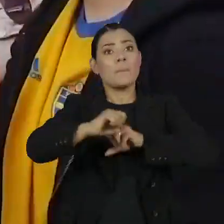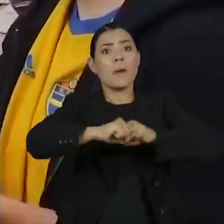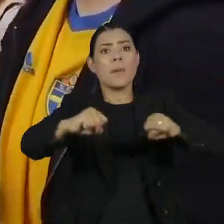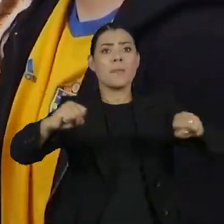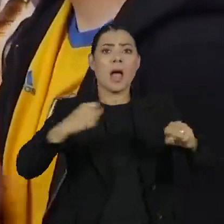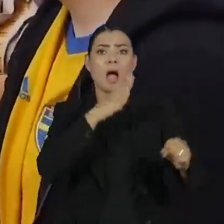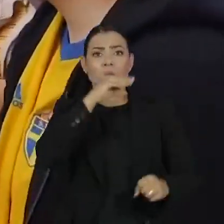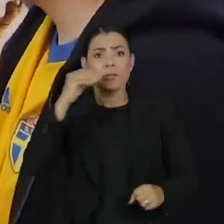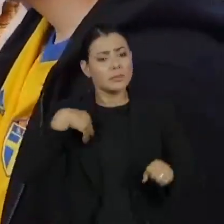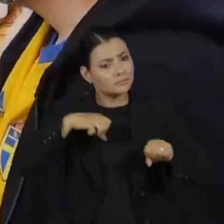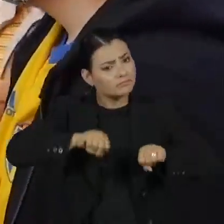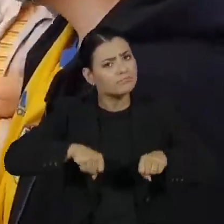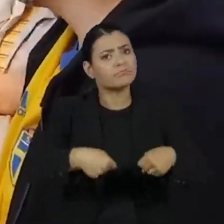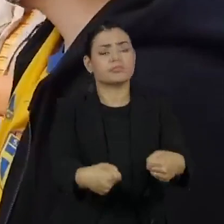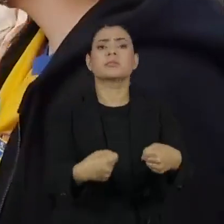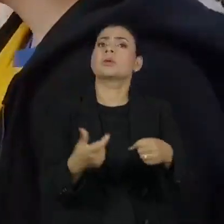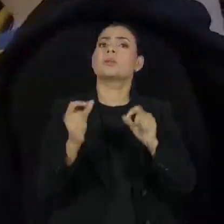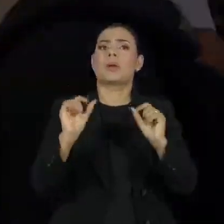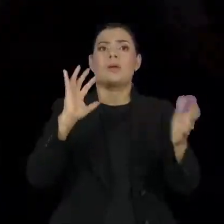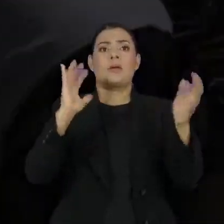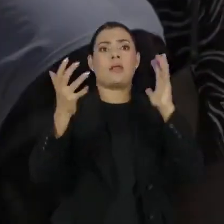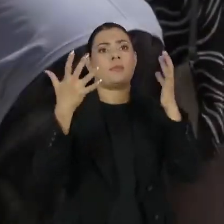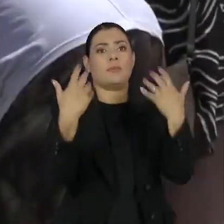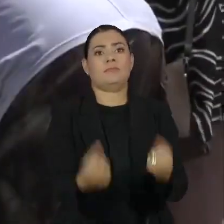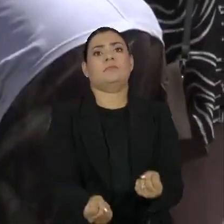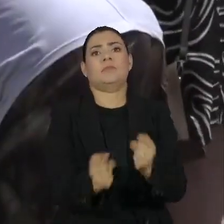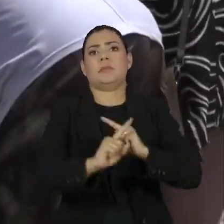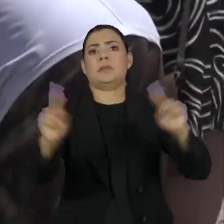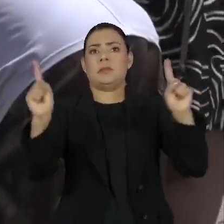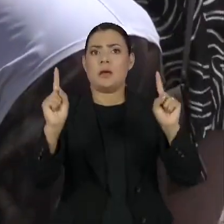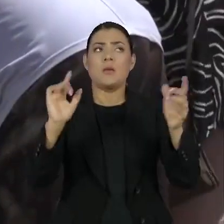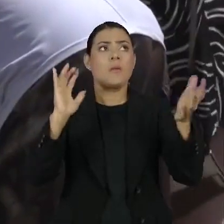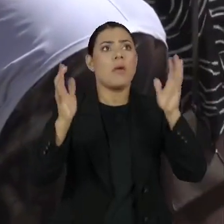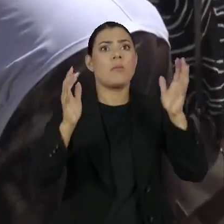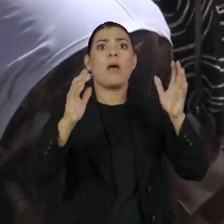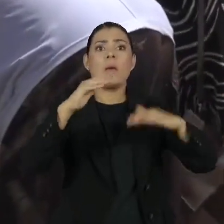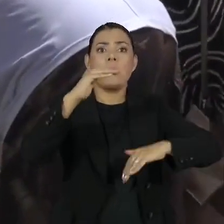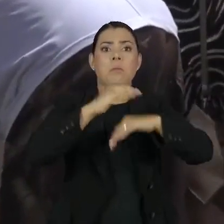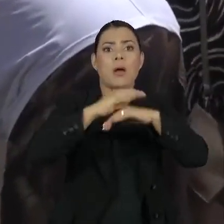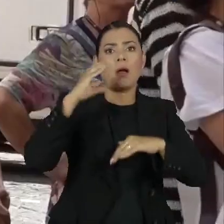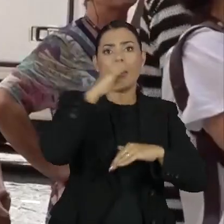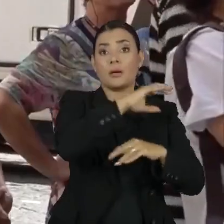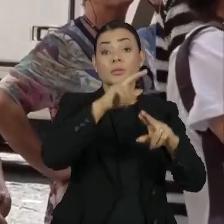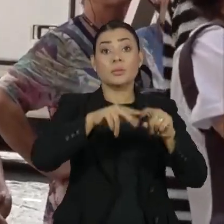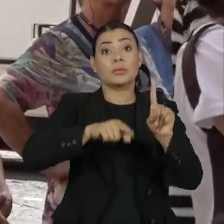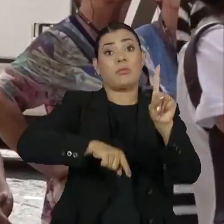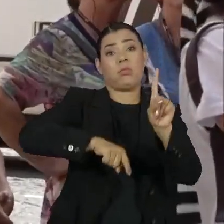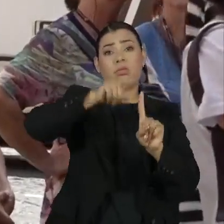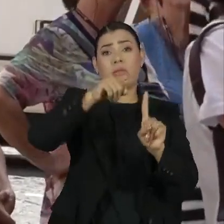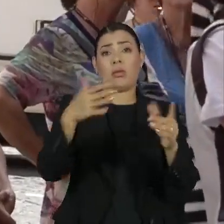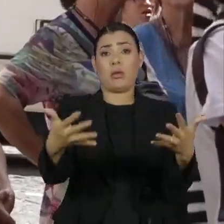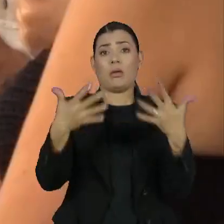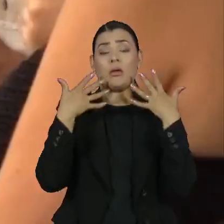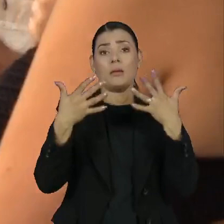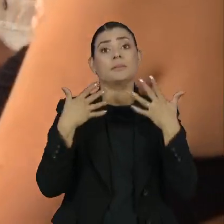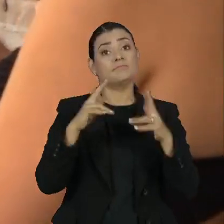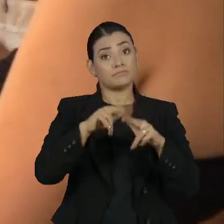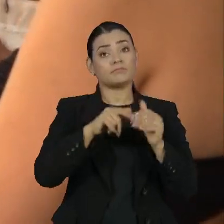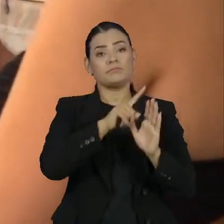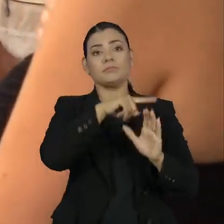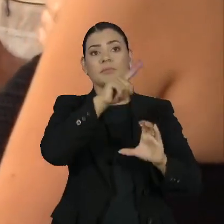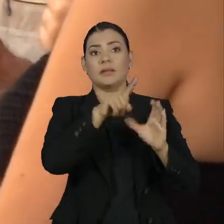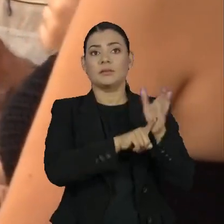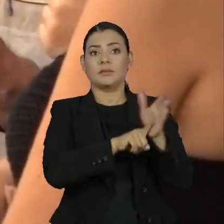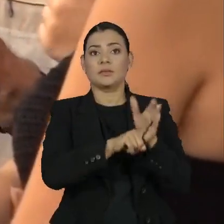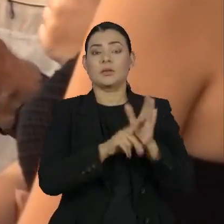de adolescentes a protestarem contra as mudanças climáticas um estudo das ondas de calor mais recente levou os cientistas